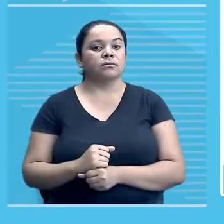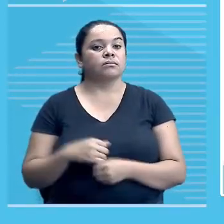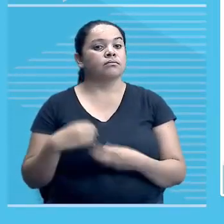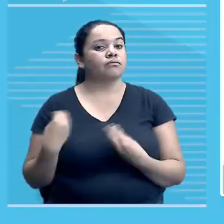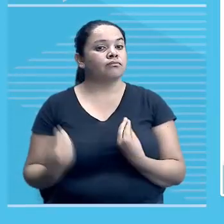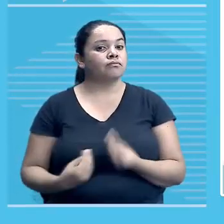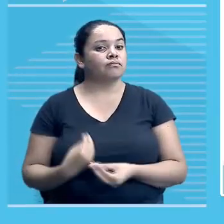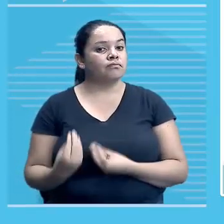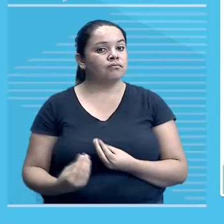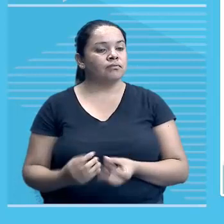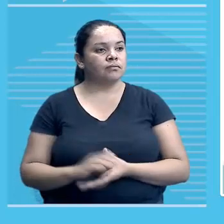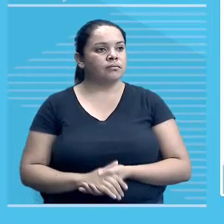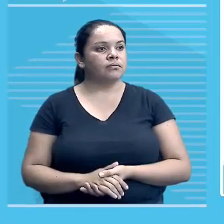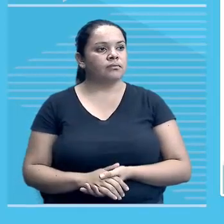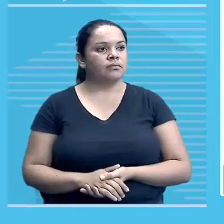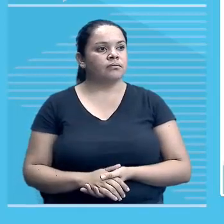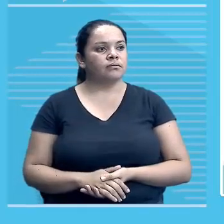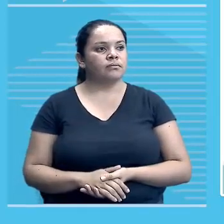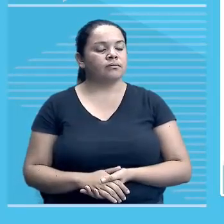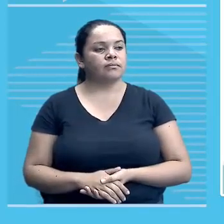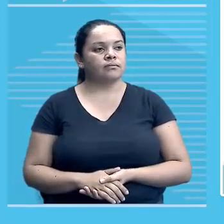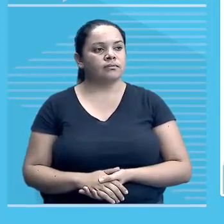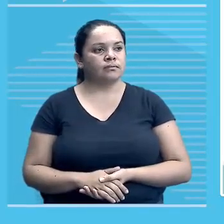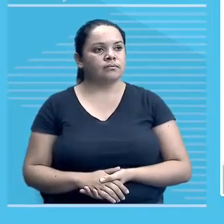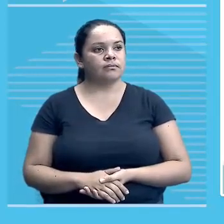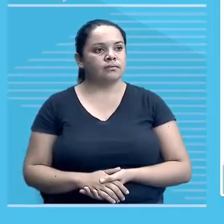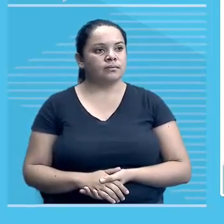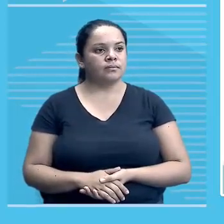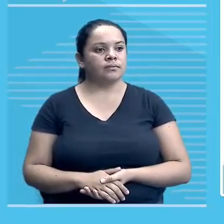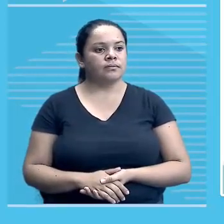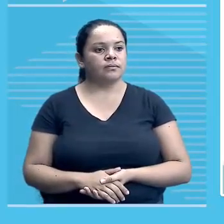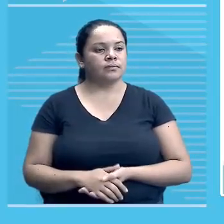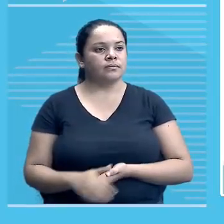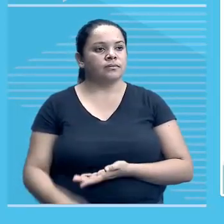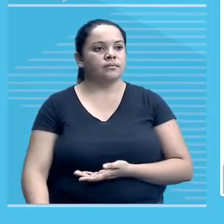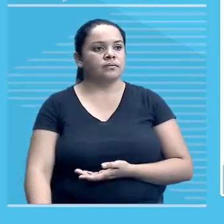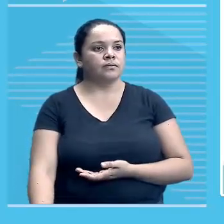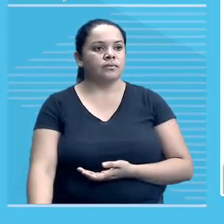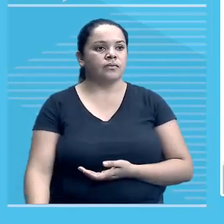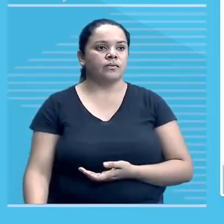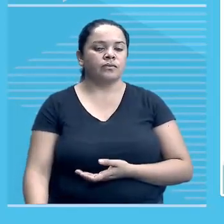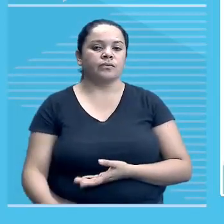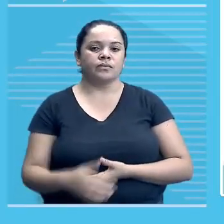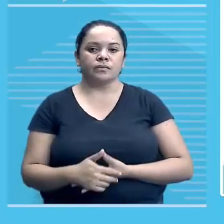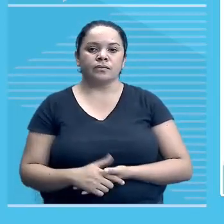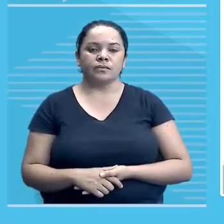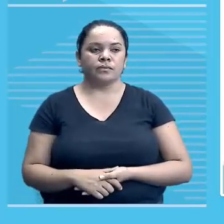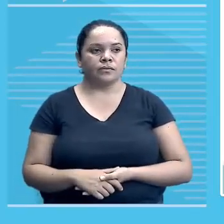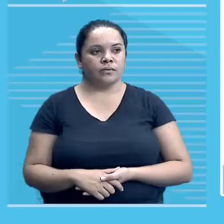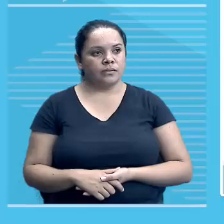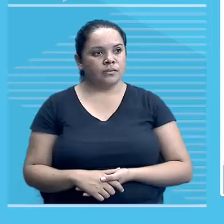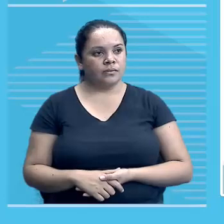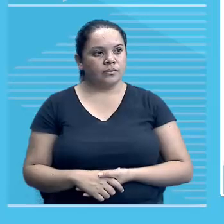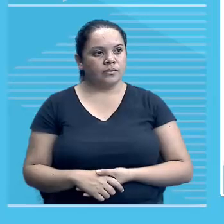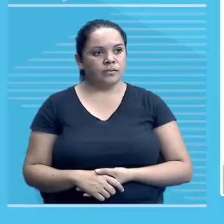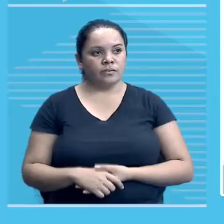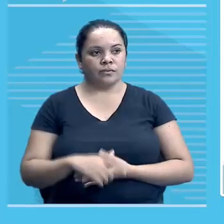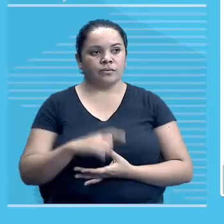Beleza? Vamos embora aqui, ó. O que é que nós vamos fazer? Eu vou pegar esse 3 e